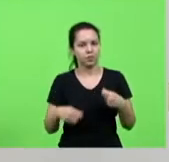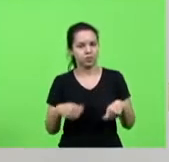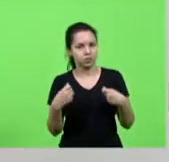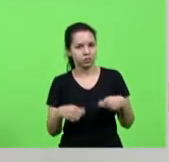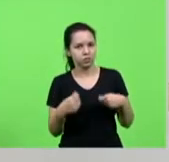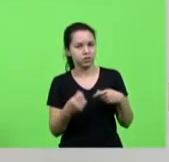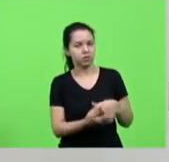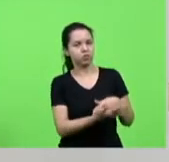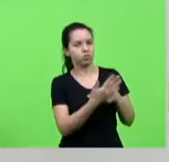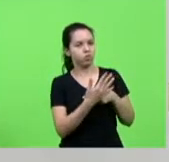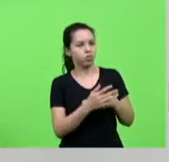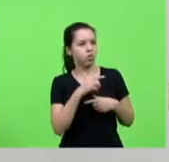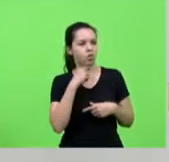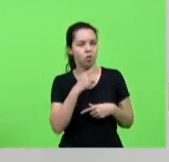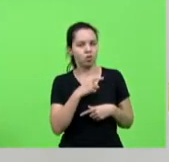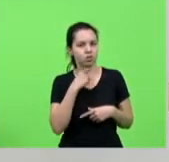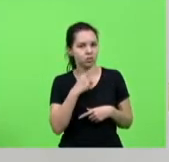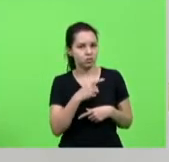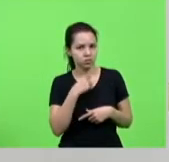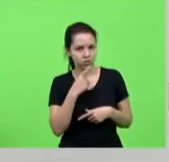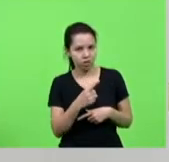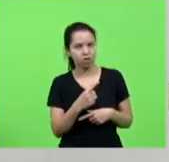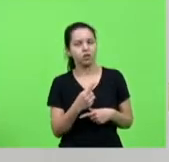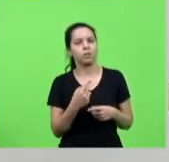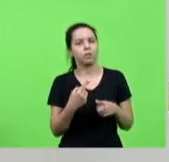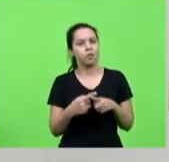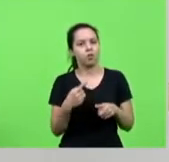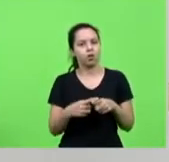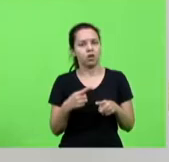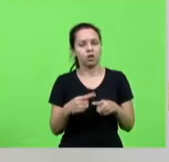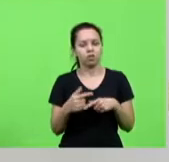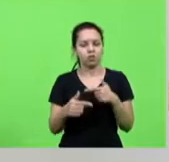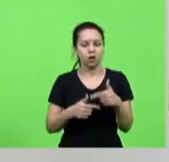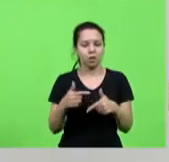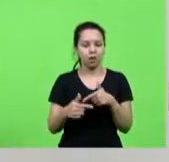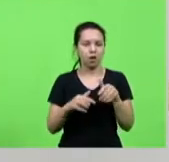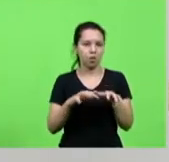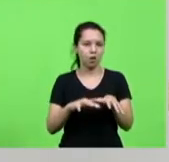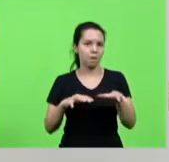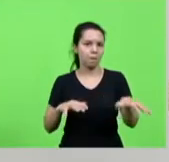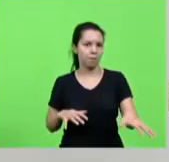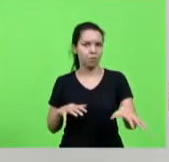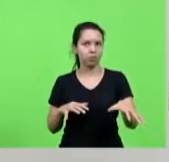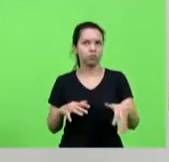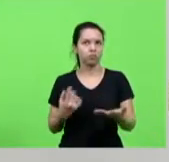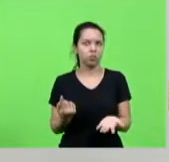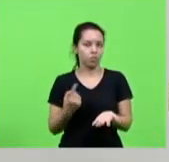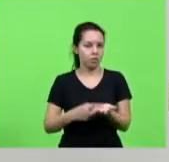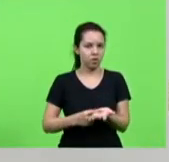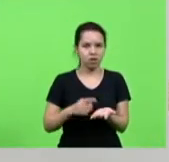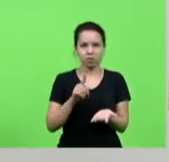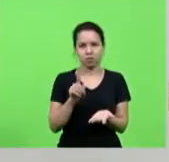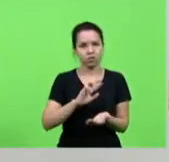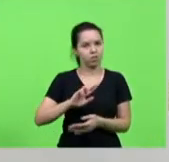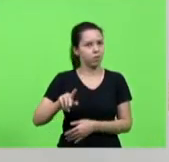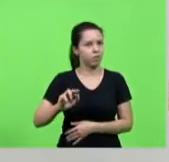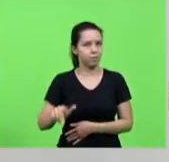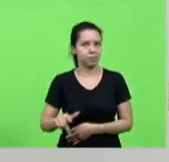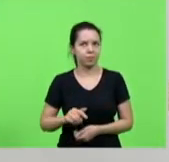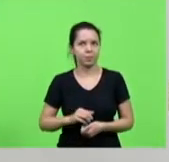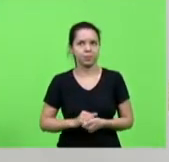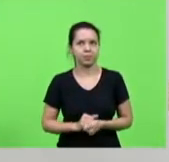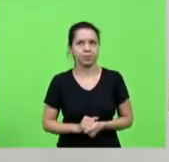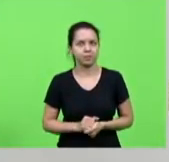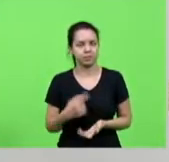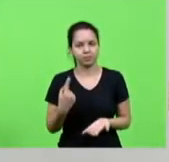não conseguir acessá-lo da melhor forma possível, porque só se trabalha de forma remota. O combinado não foi esse? O